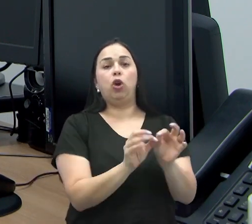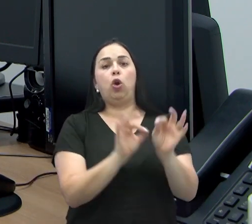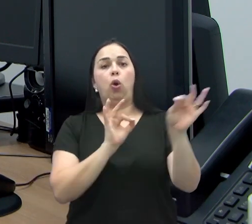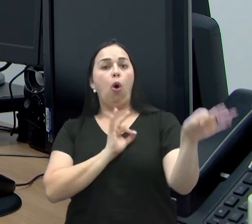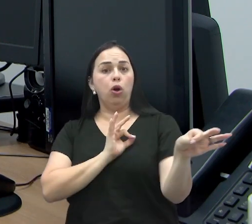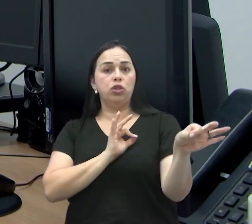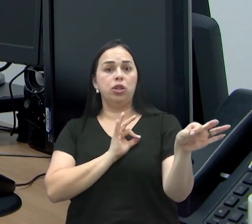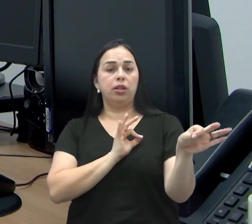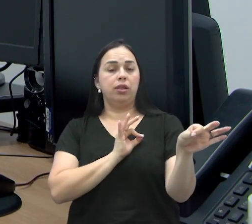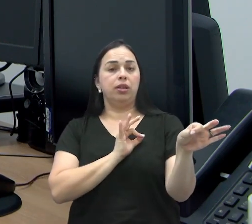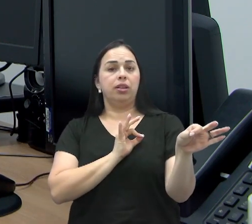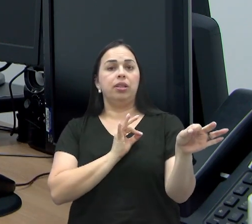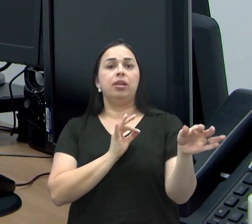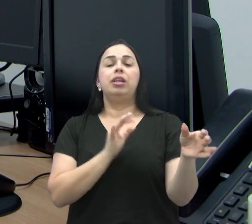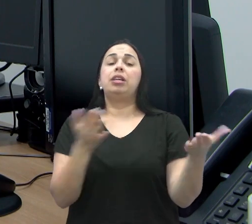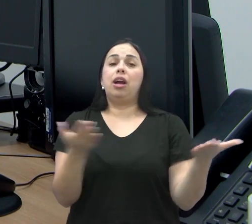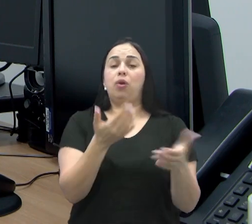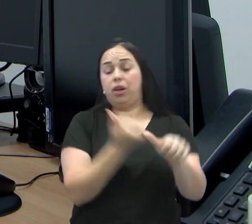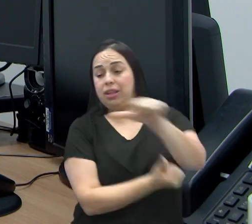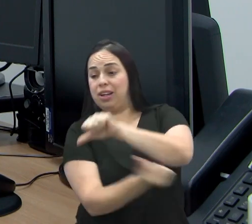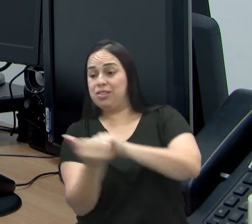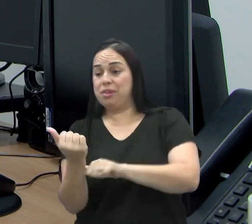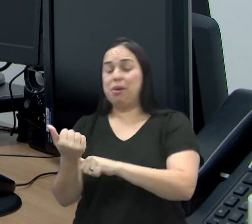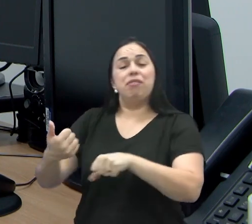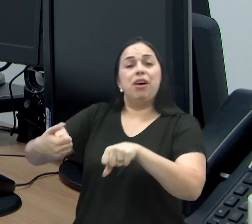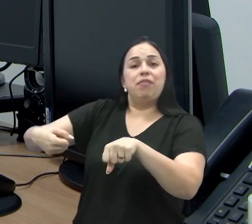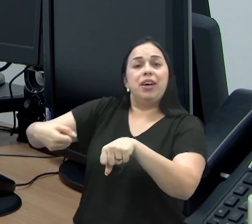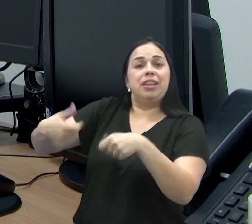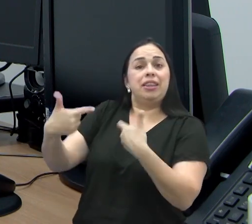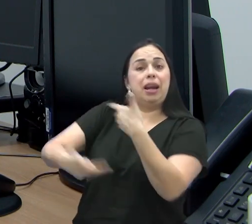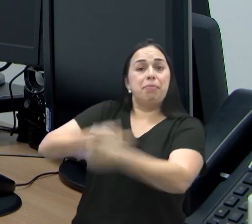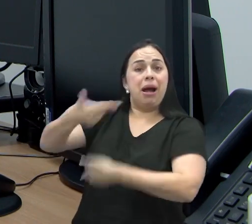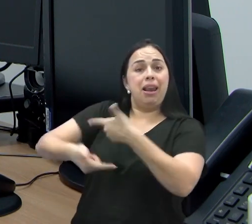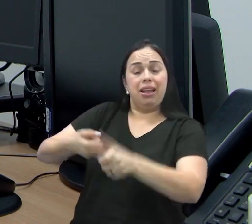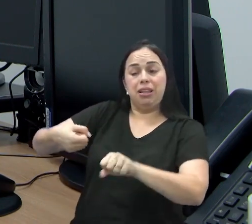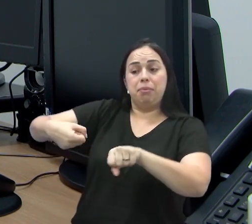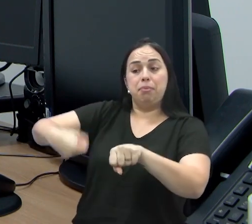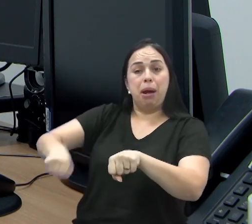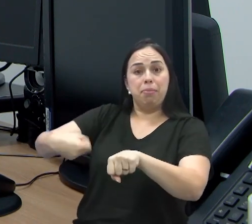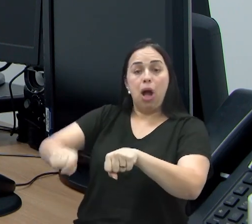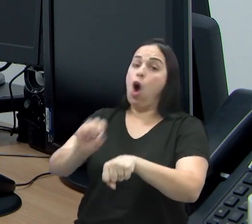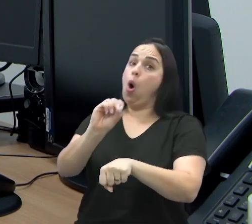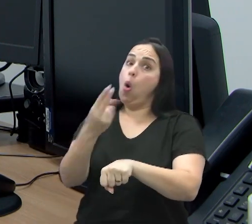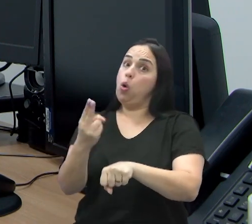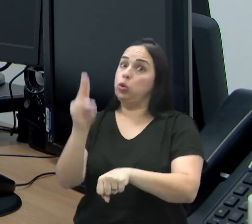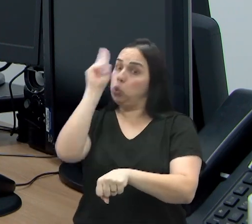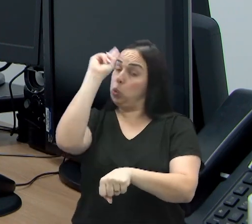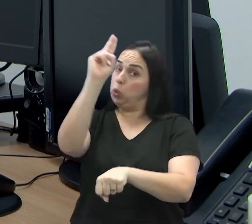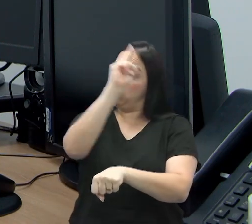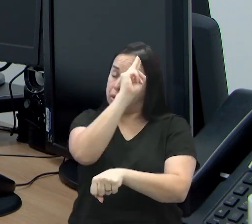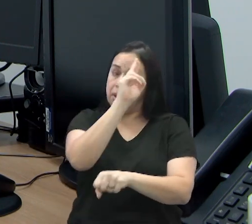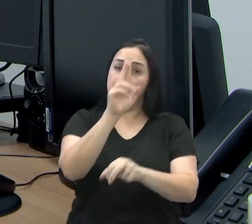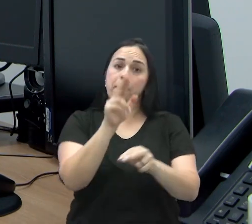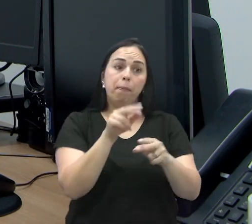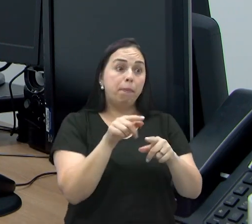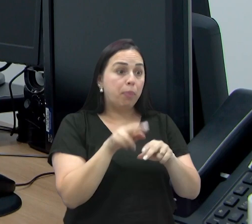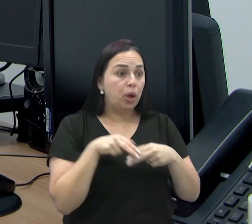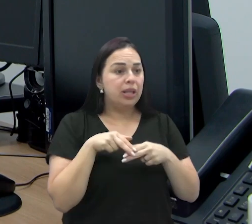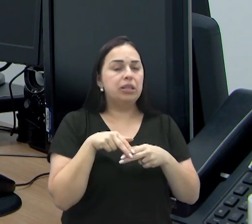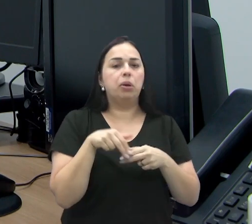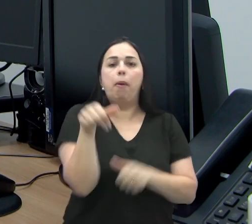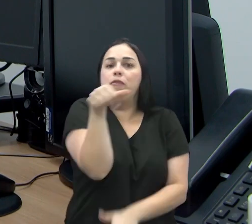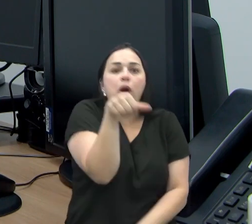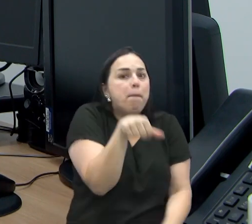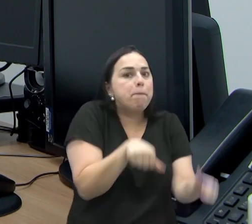foi para o motofrete, né? Ou ele foi também para fazer um transporte por aplicativo de carro. Então, essa